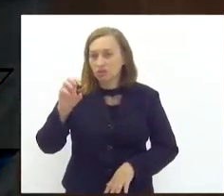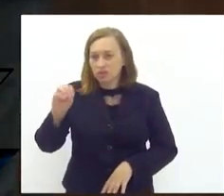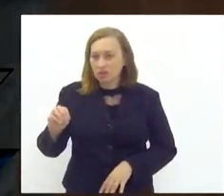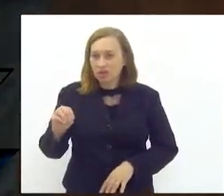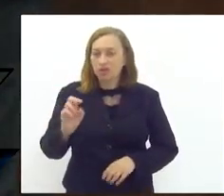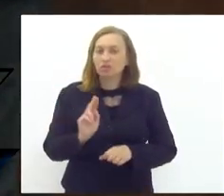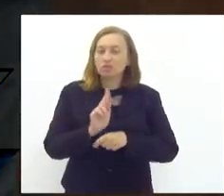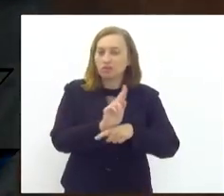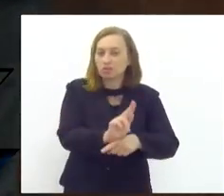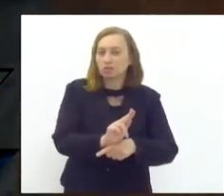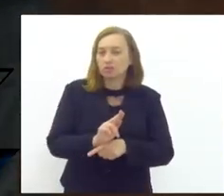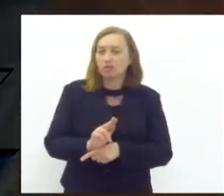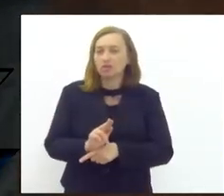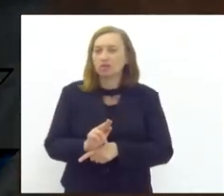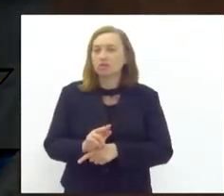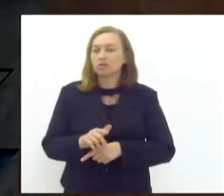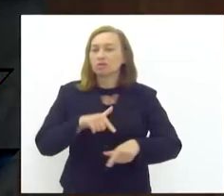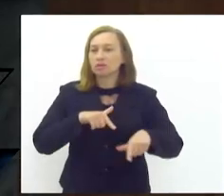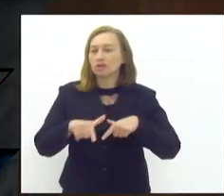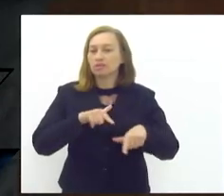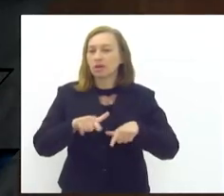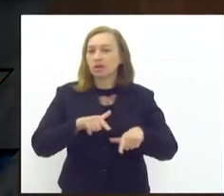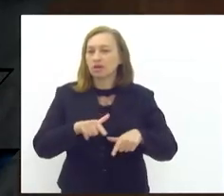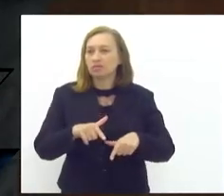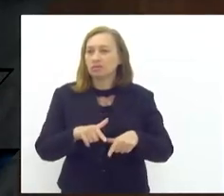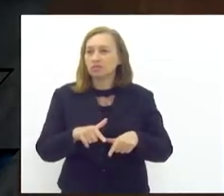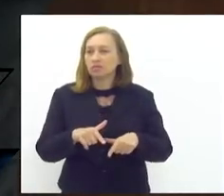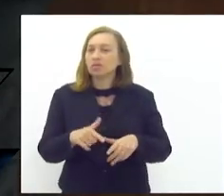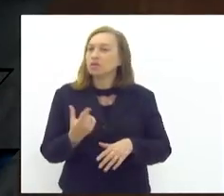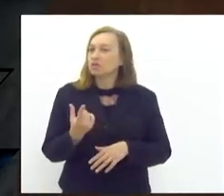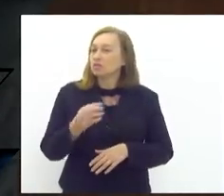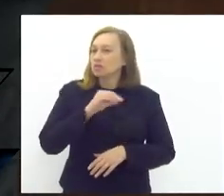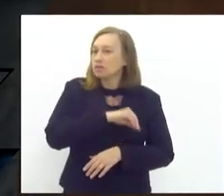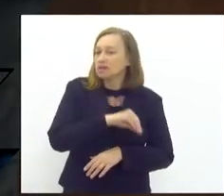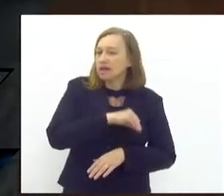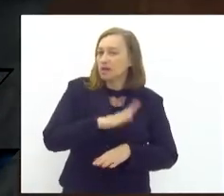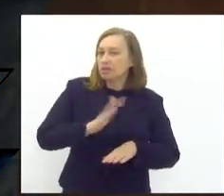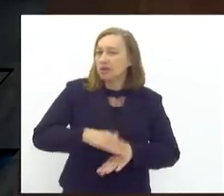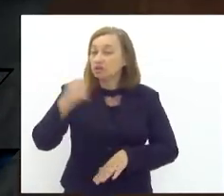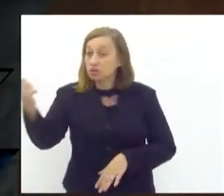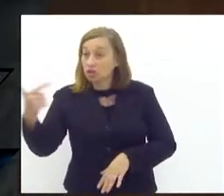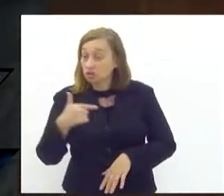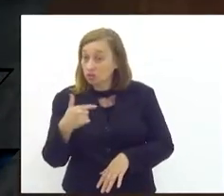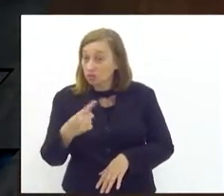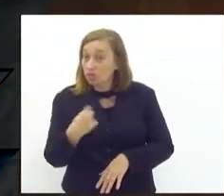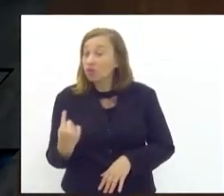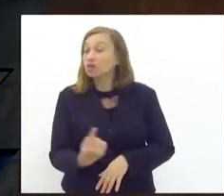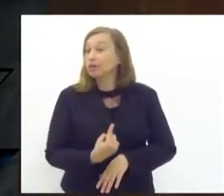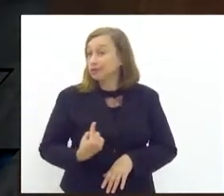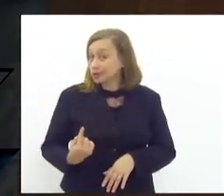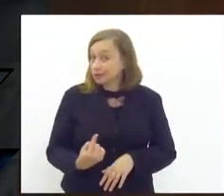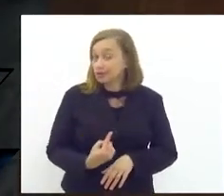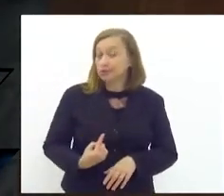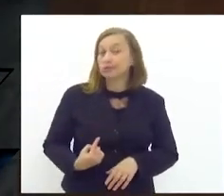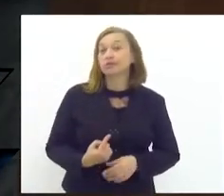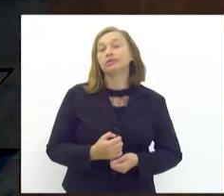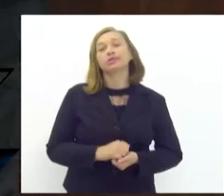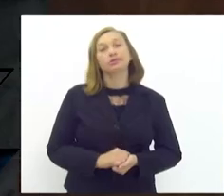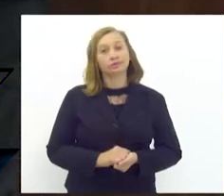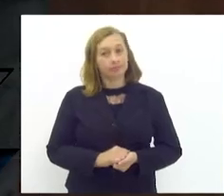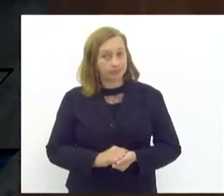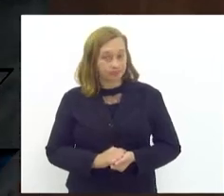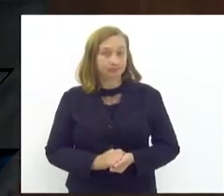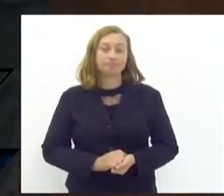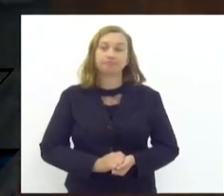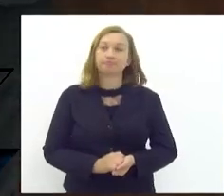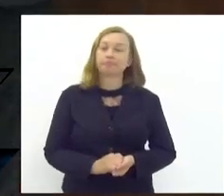exercício Procuradores que ganham na sua grande maioria mais do que nós A grande maioria dos Procuradores se não